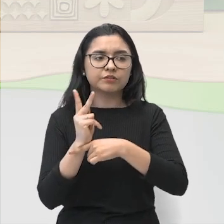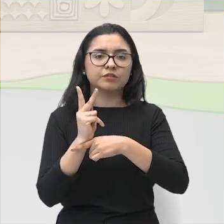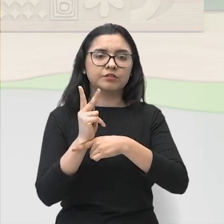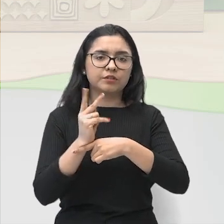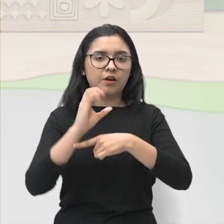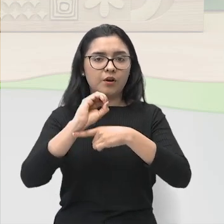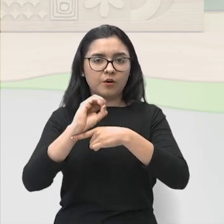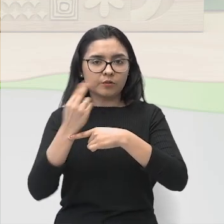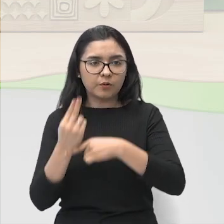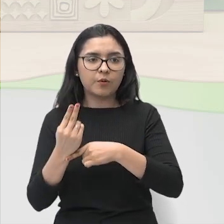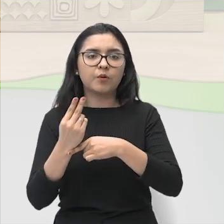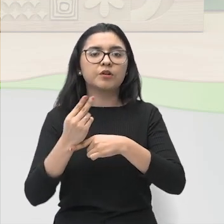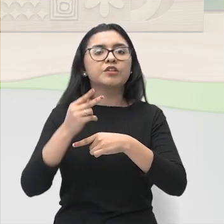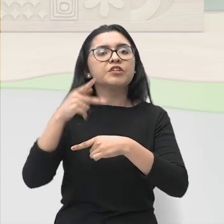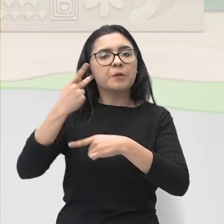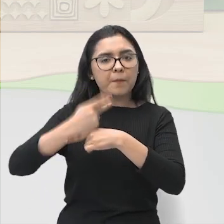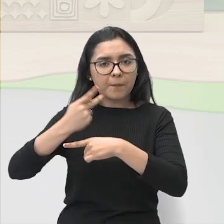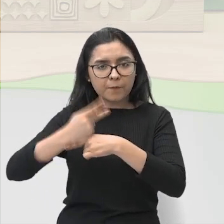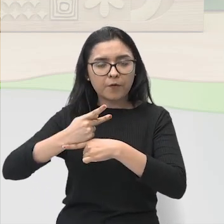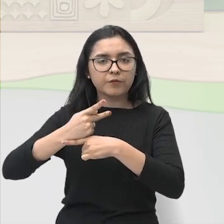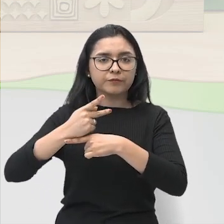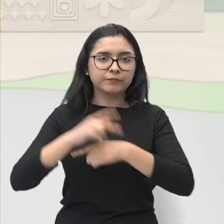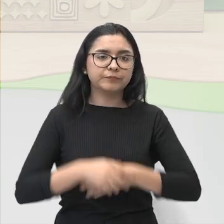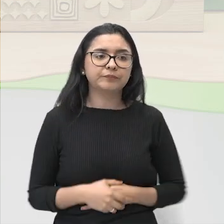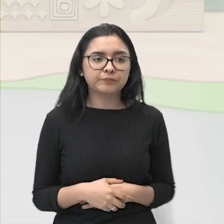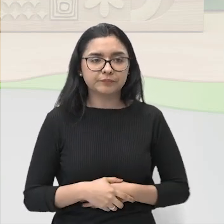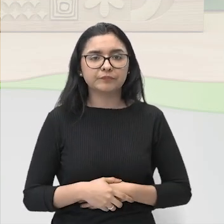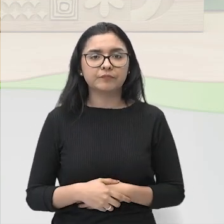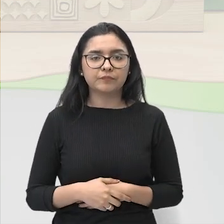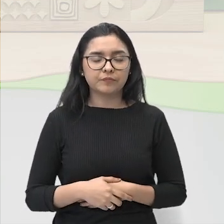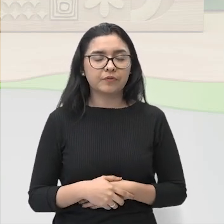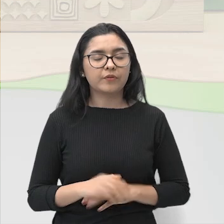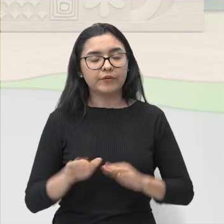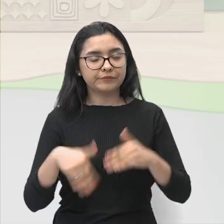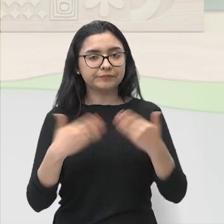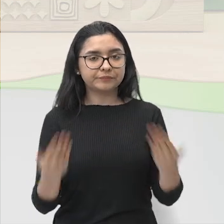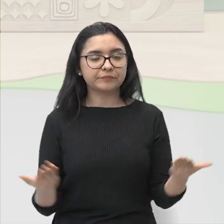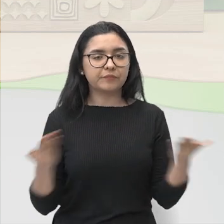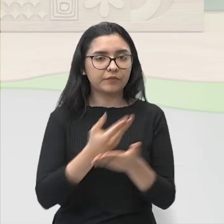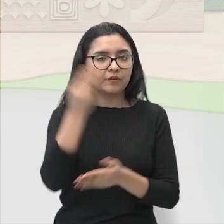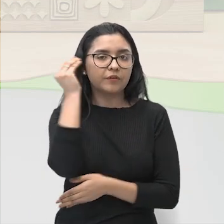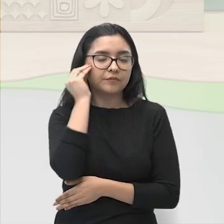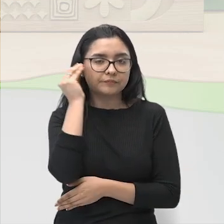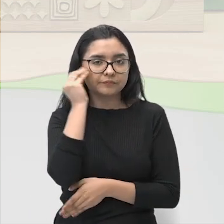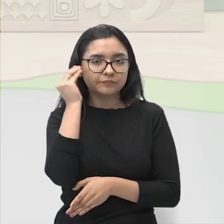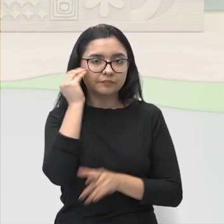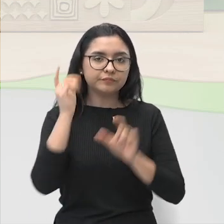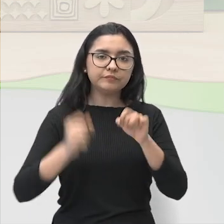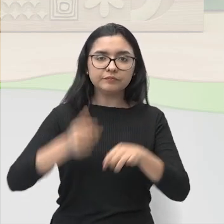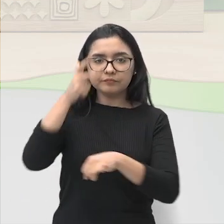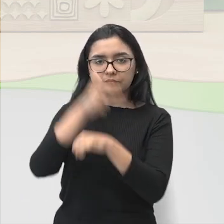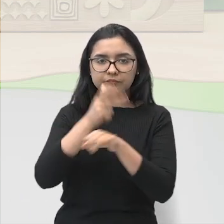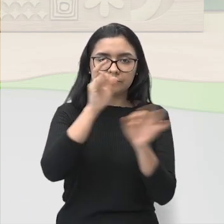de fósforo, certo? Então, vamos ver aqui uma